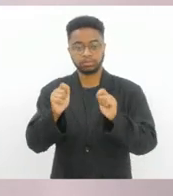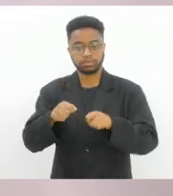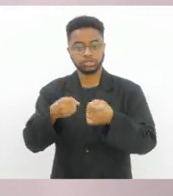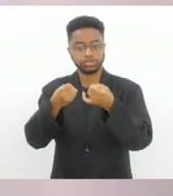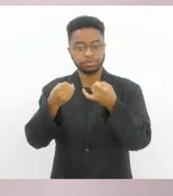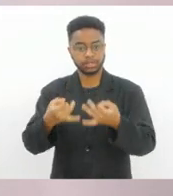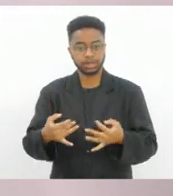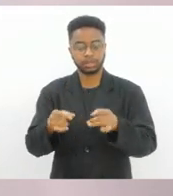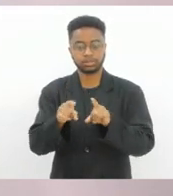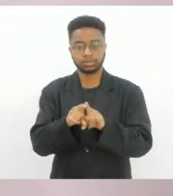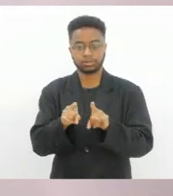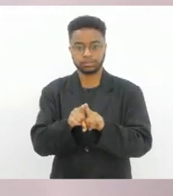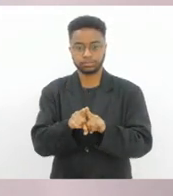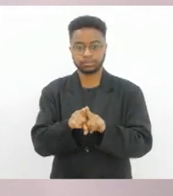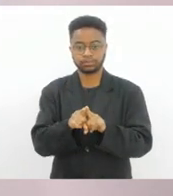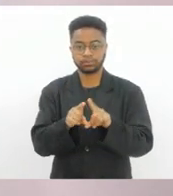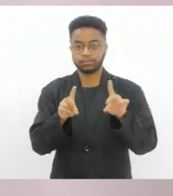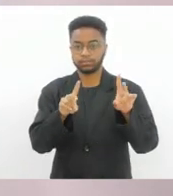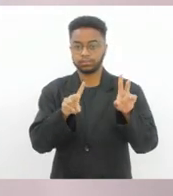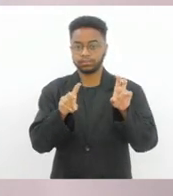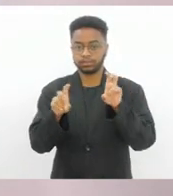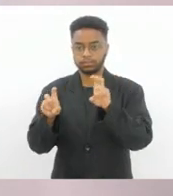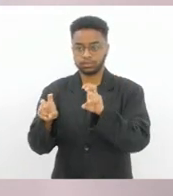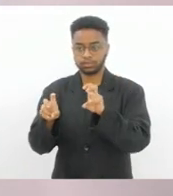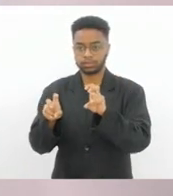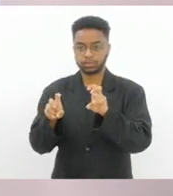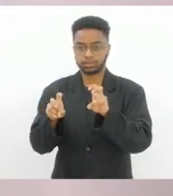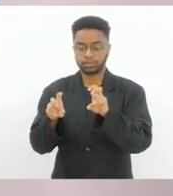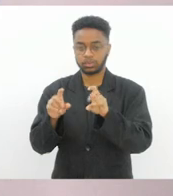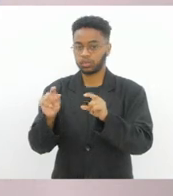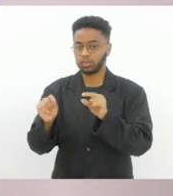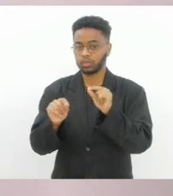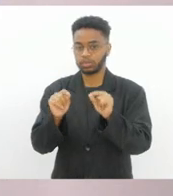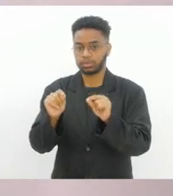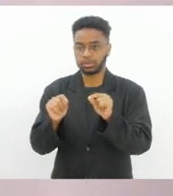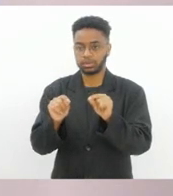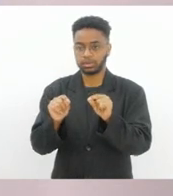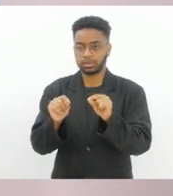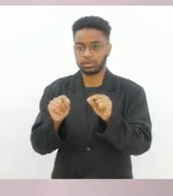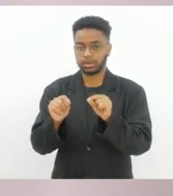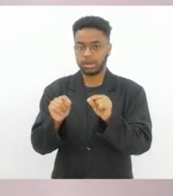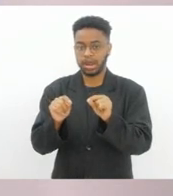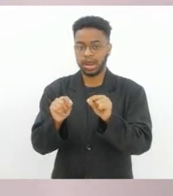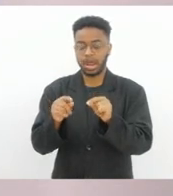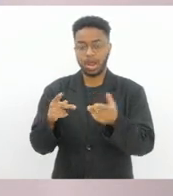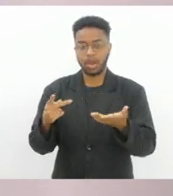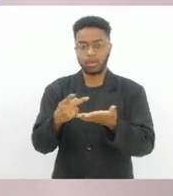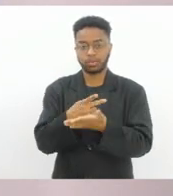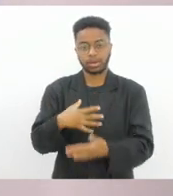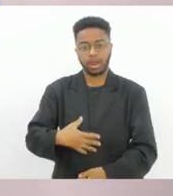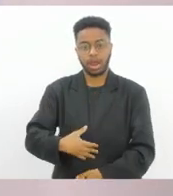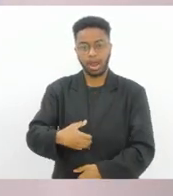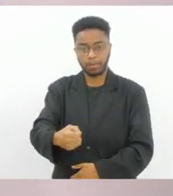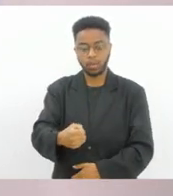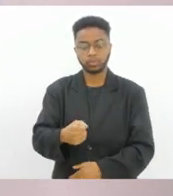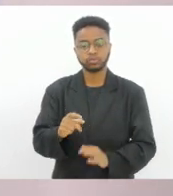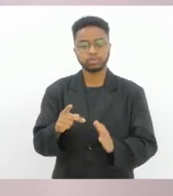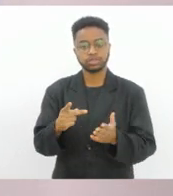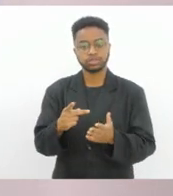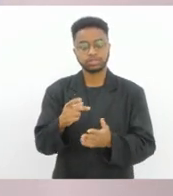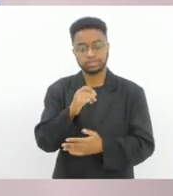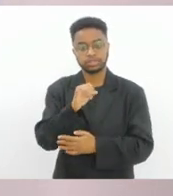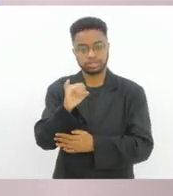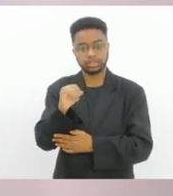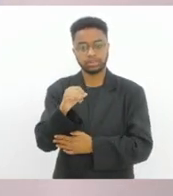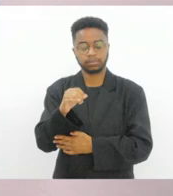a questão da interrupção da gravidez em casos já